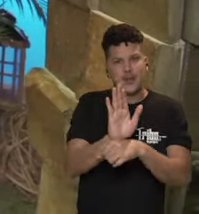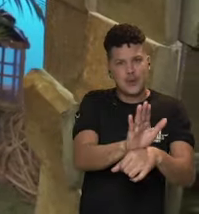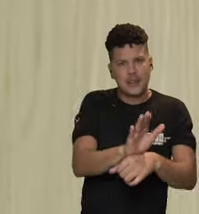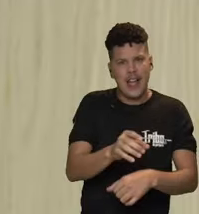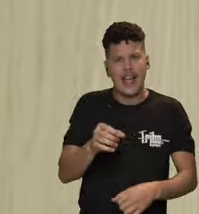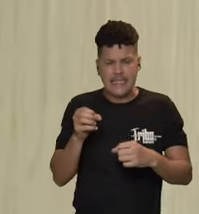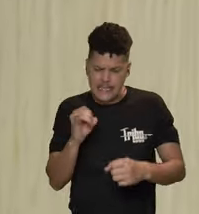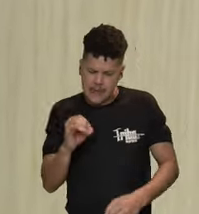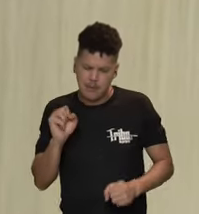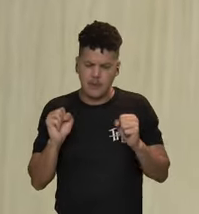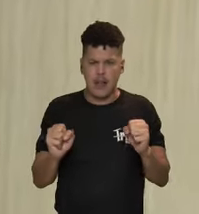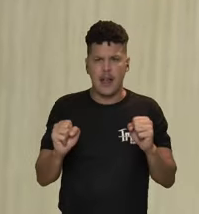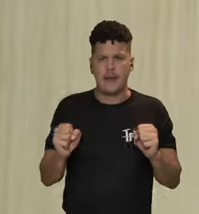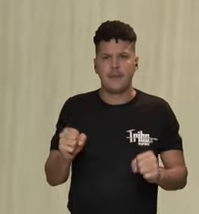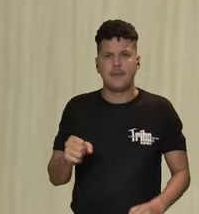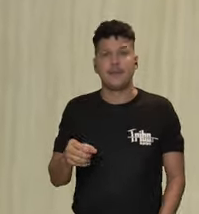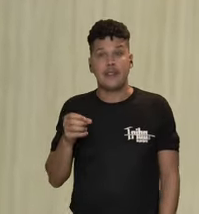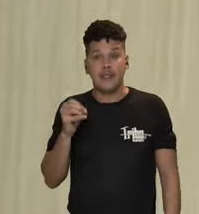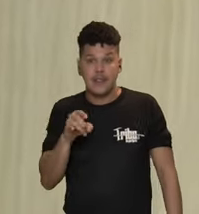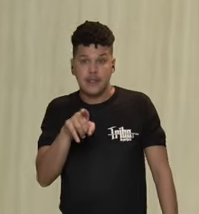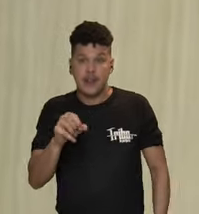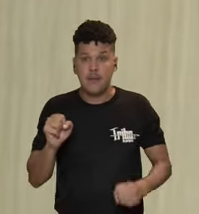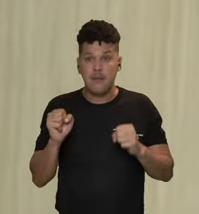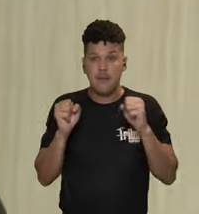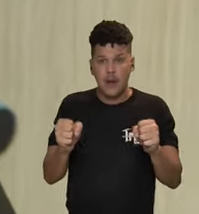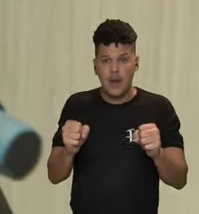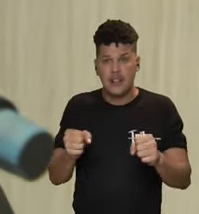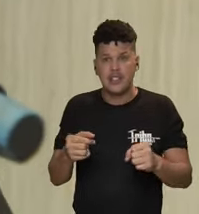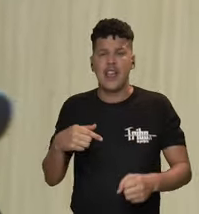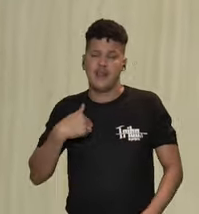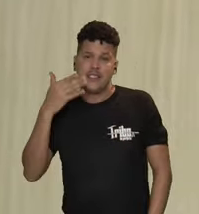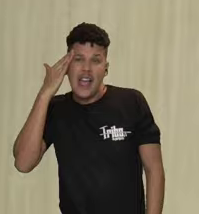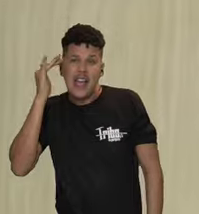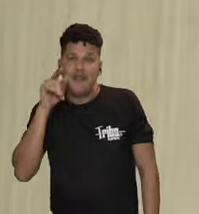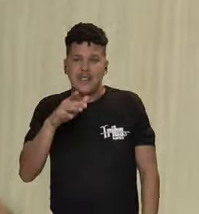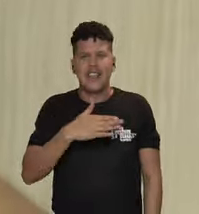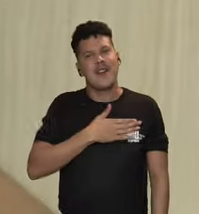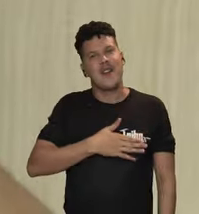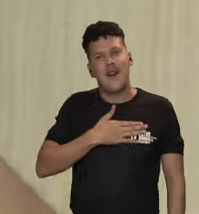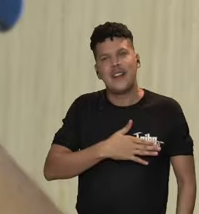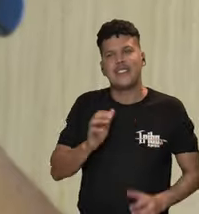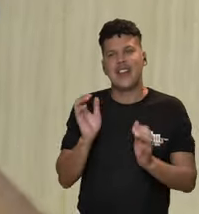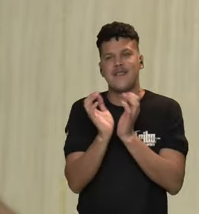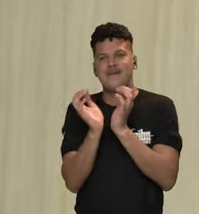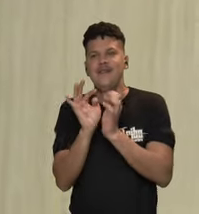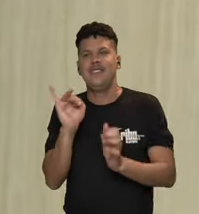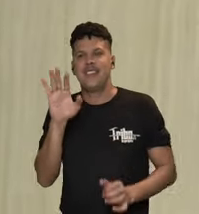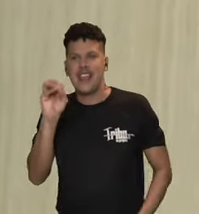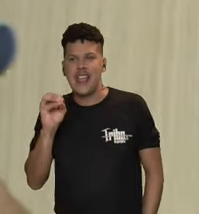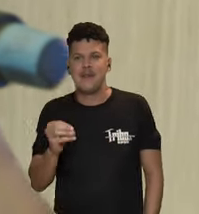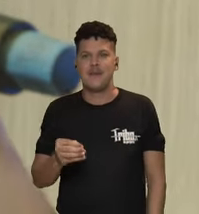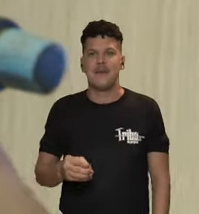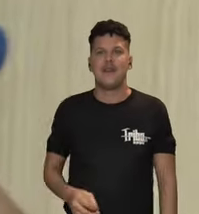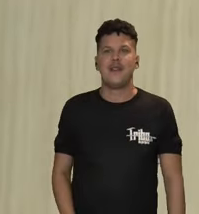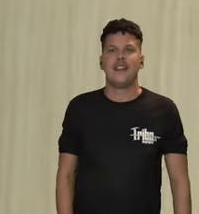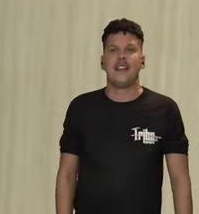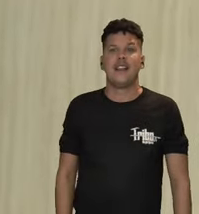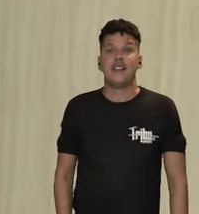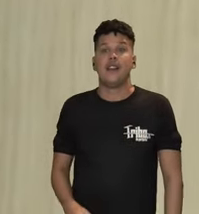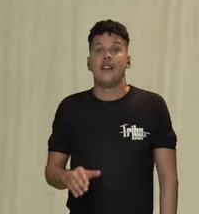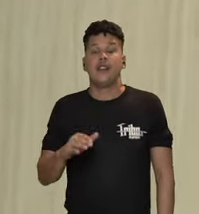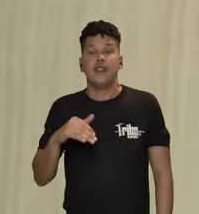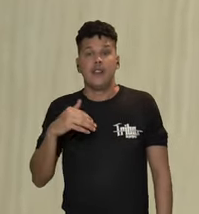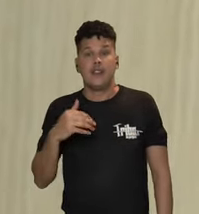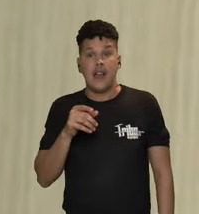Lembrando, você tá enfatizando isso. Se você puder, eu sei que às vezes você gosta do Tribo, às vezes quer... Porra, o Tribo vai, quer bater recorde na sexta. Não é essa a